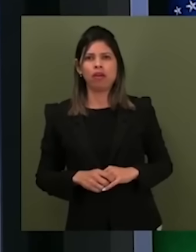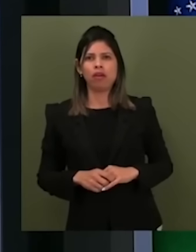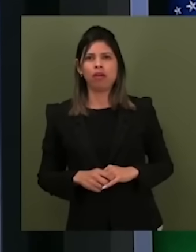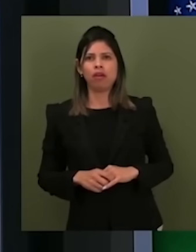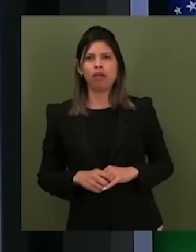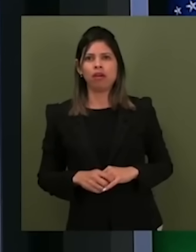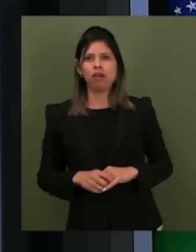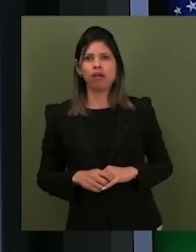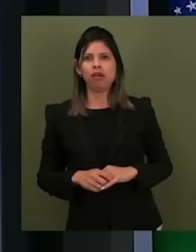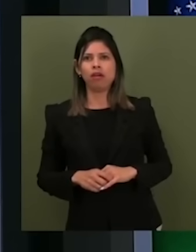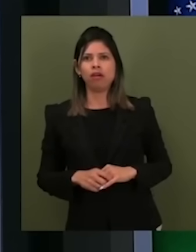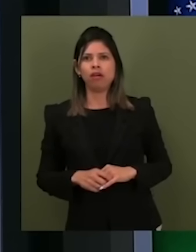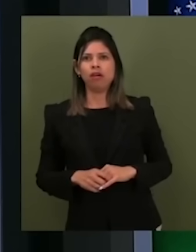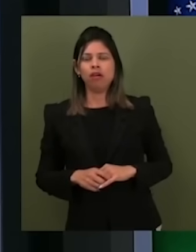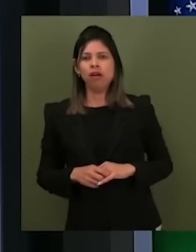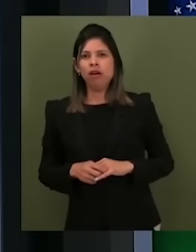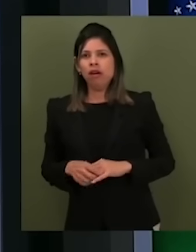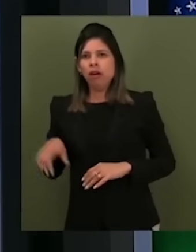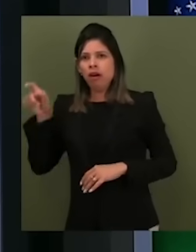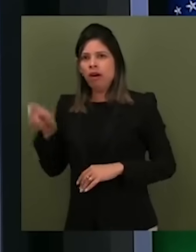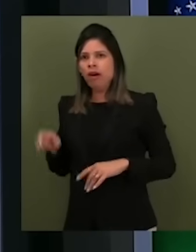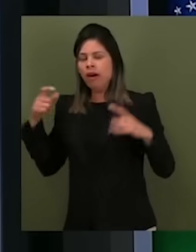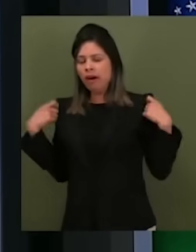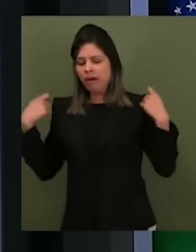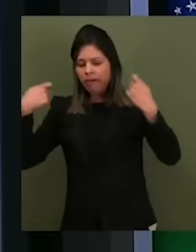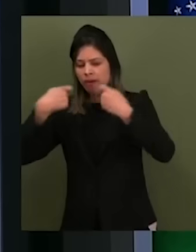como ministra, a assinatura dela